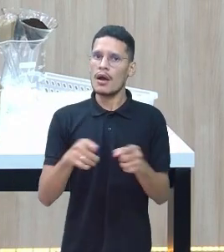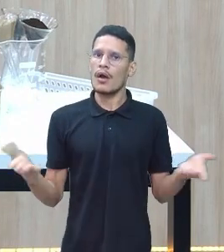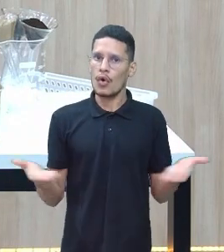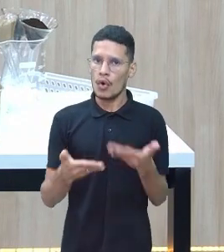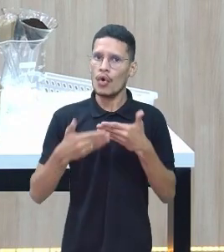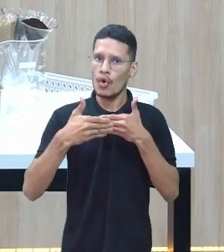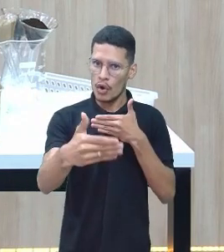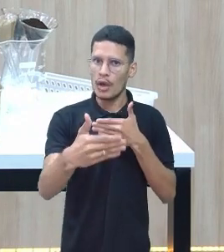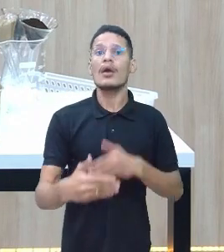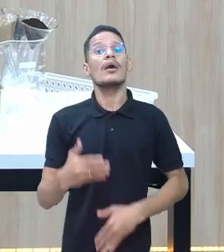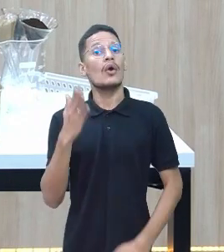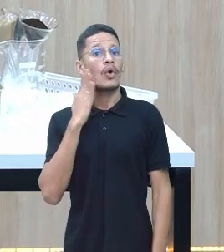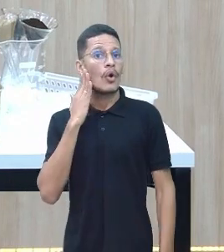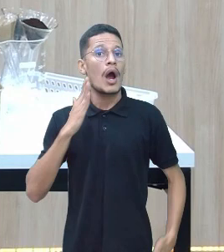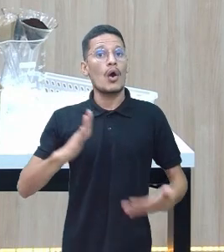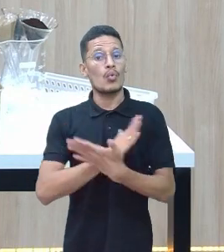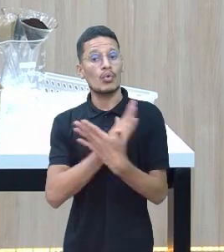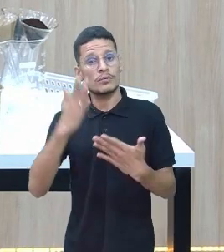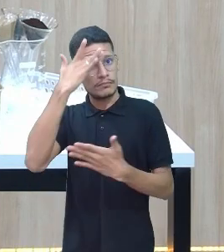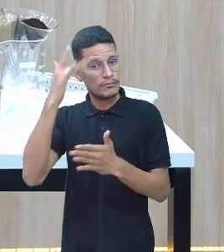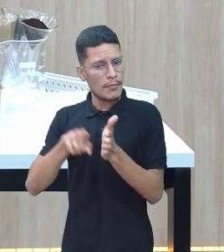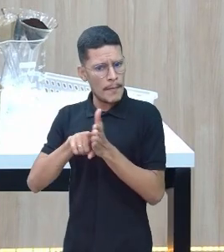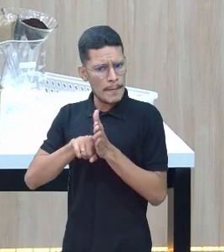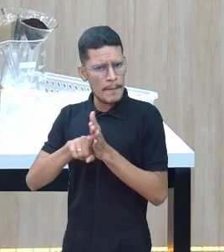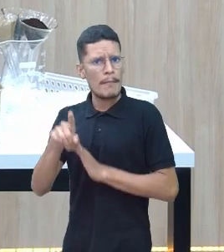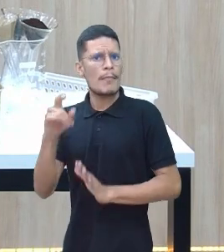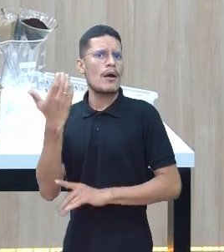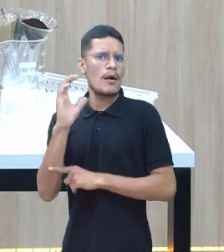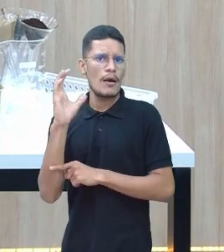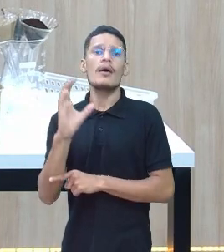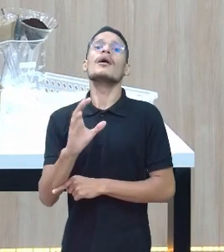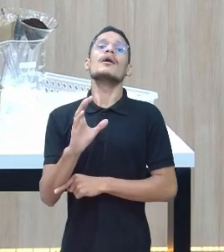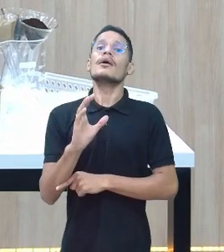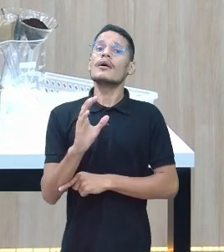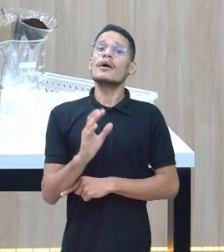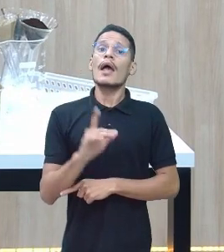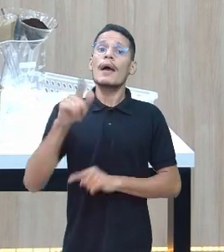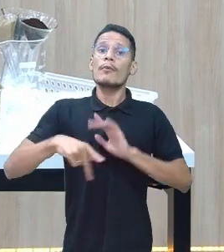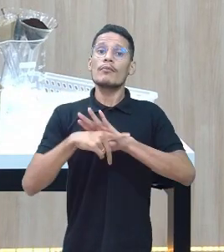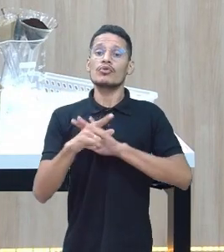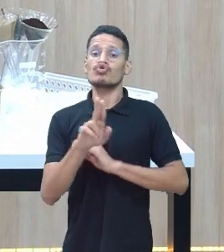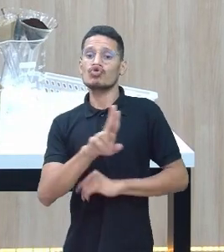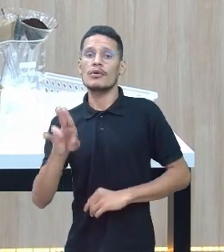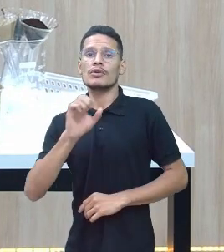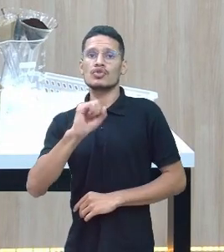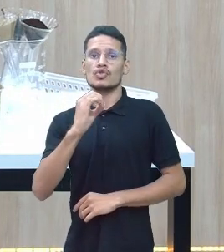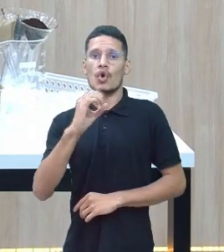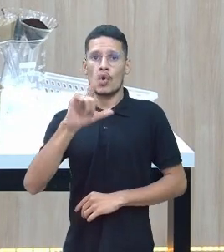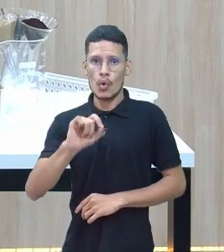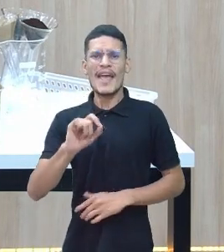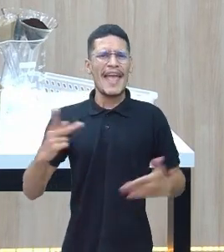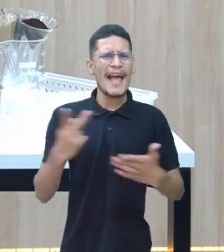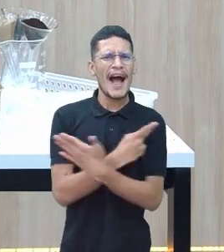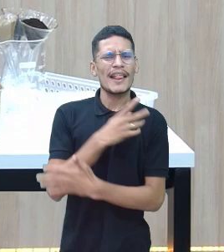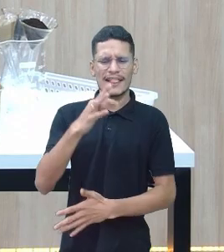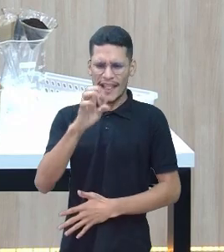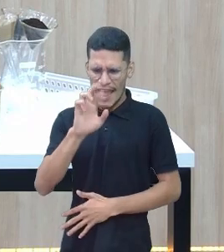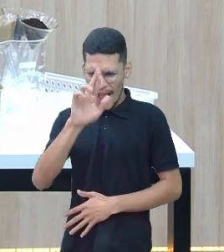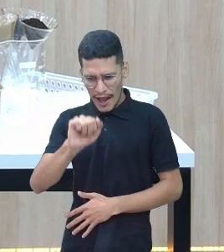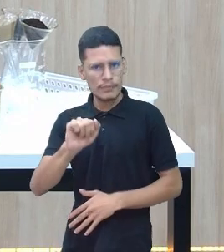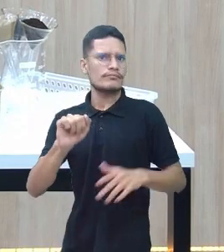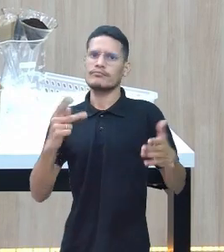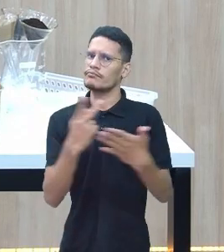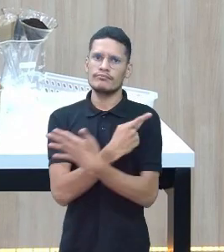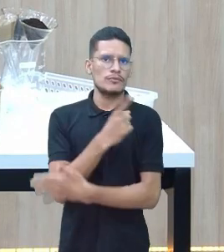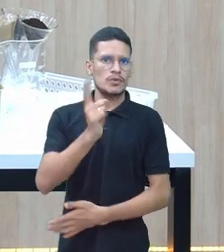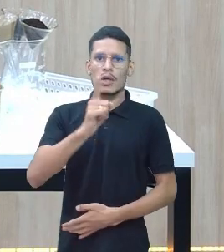solo. Alguns estudiosos, alguns pesquisadores também chamam de solo. Mas não está errado chamar terra, não é? A gente diz a terra preta,